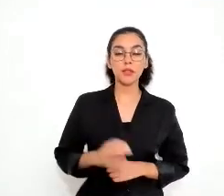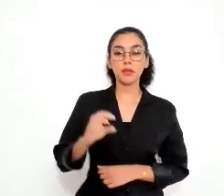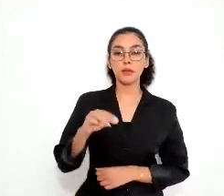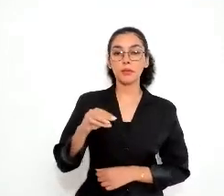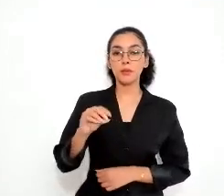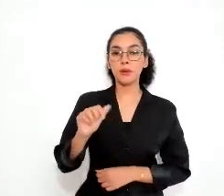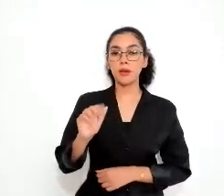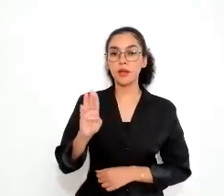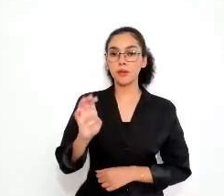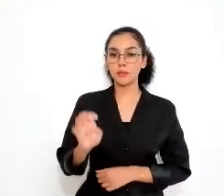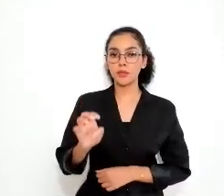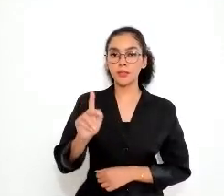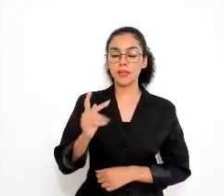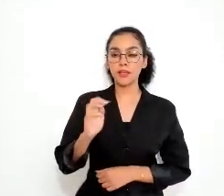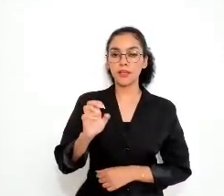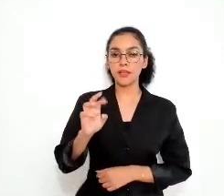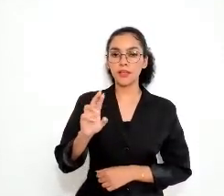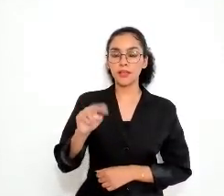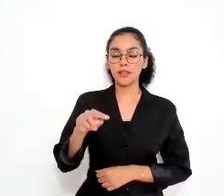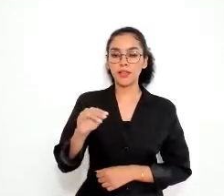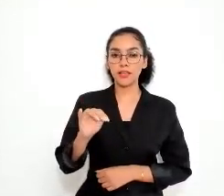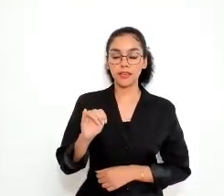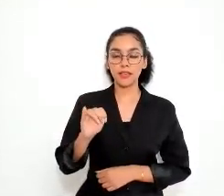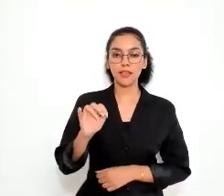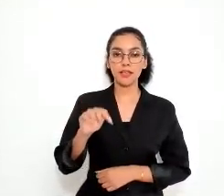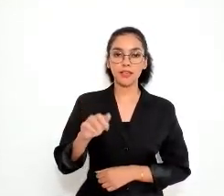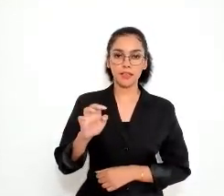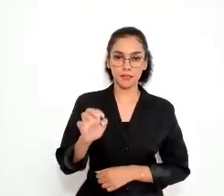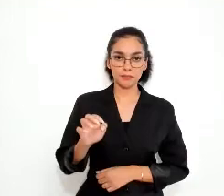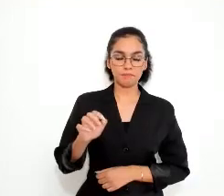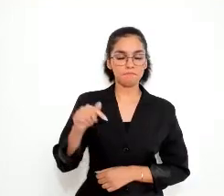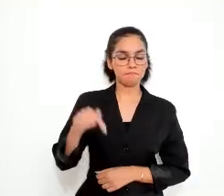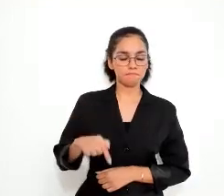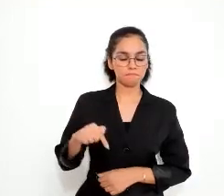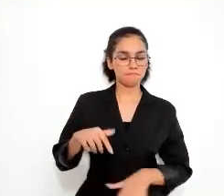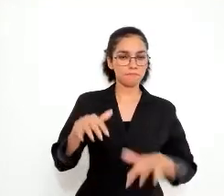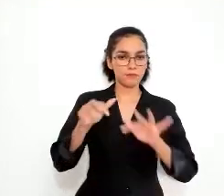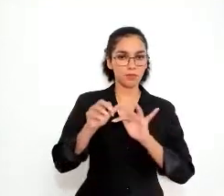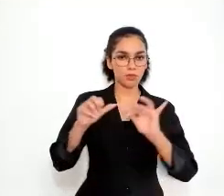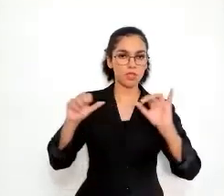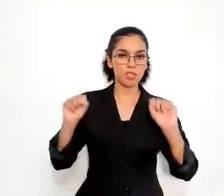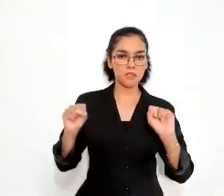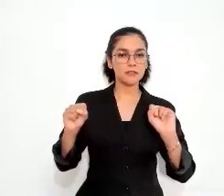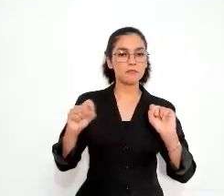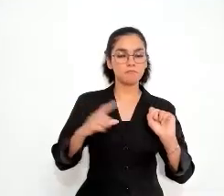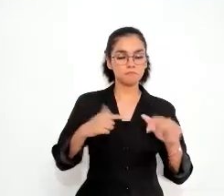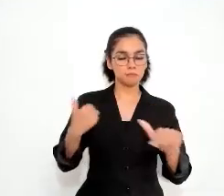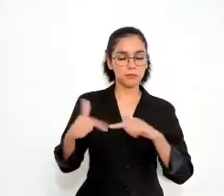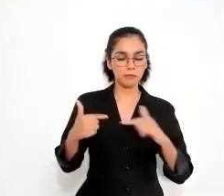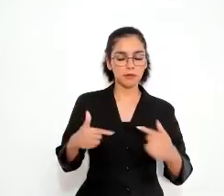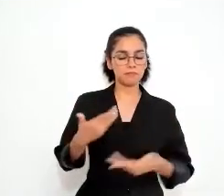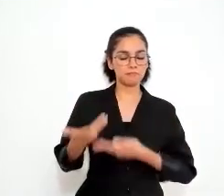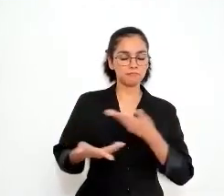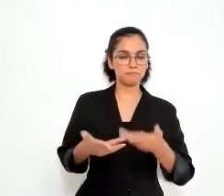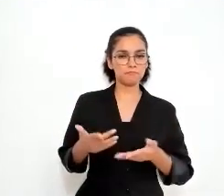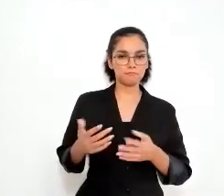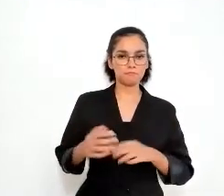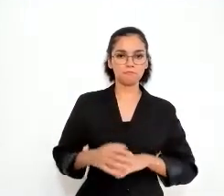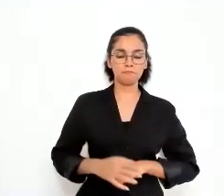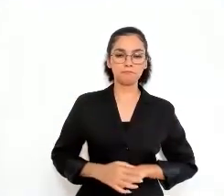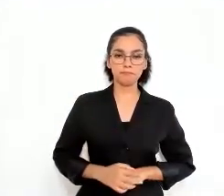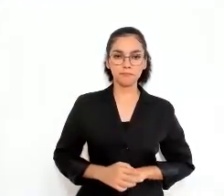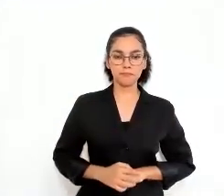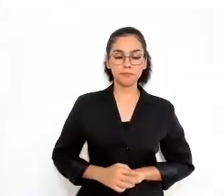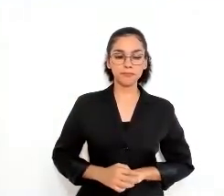do Nascimento, que nesta corte de justiça tem relevantes serviços prestados.